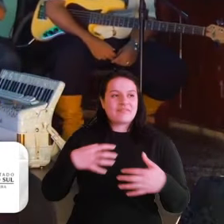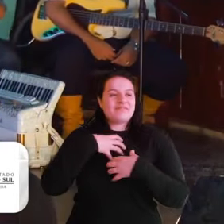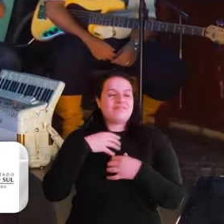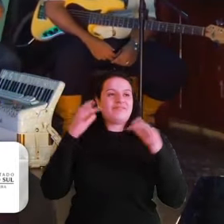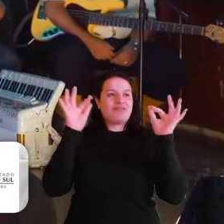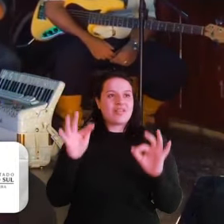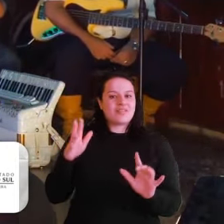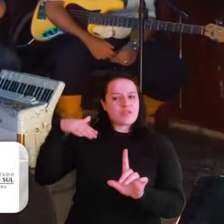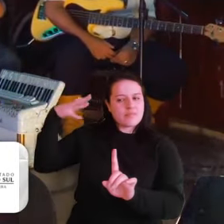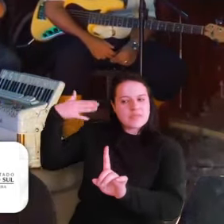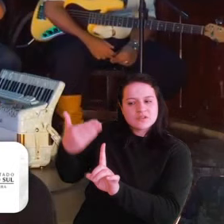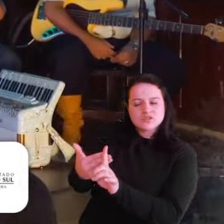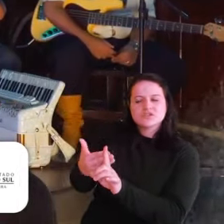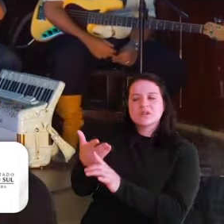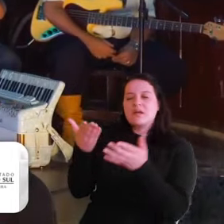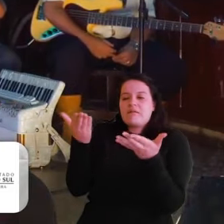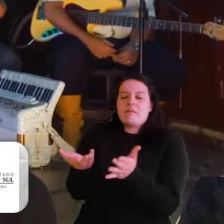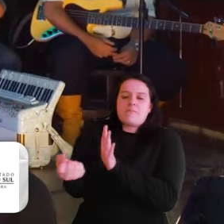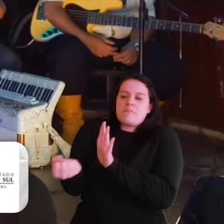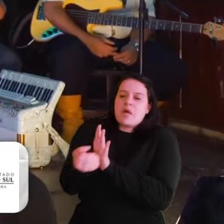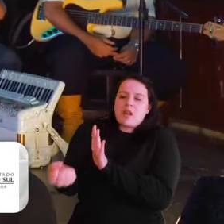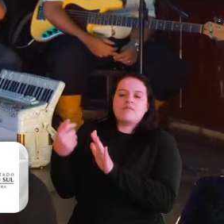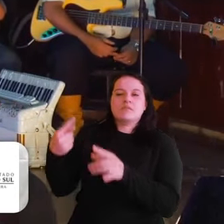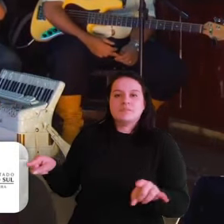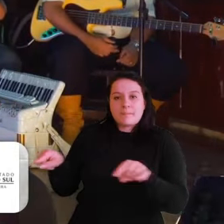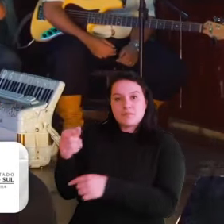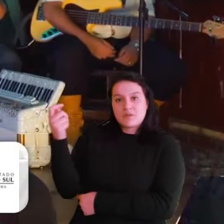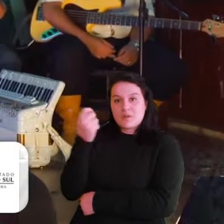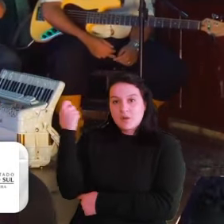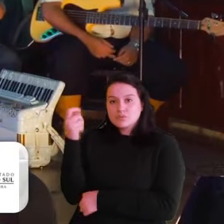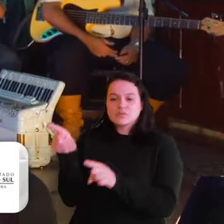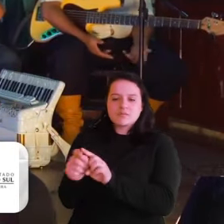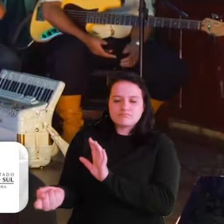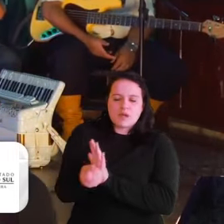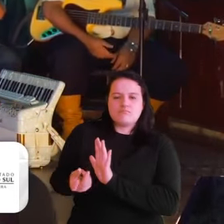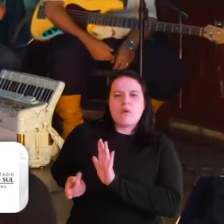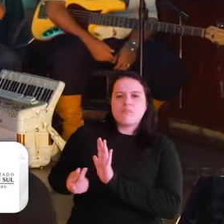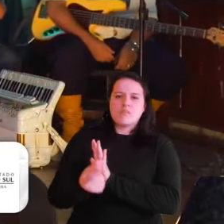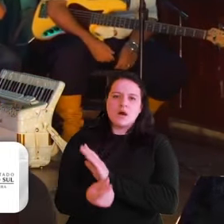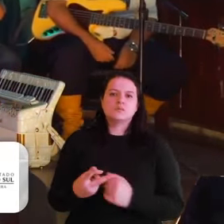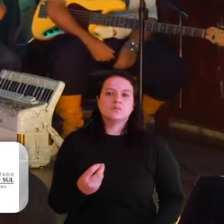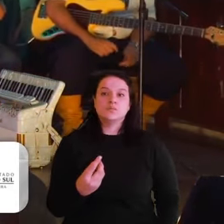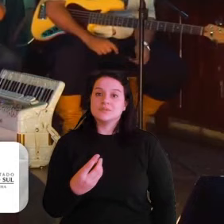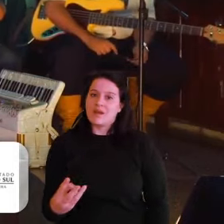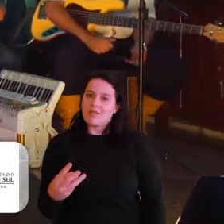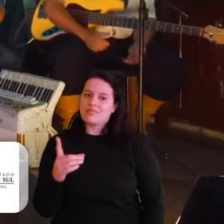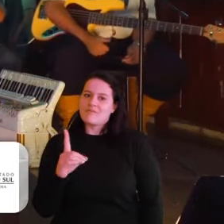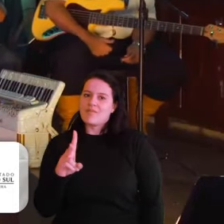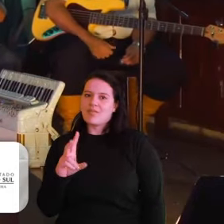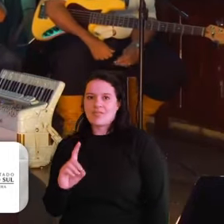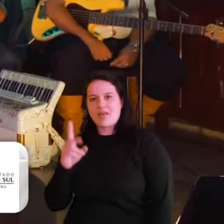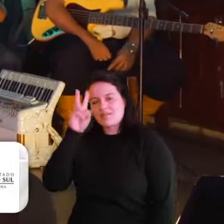ícones da música gaúcha, e eternizar esse momento ali em 2013, né, no DVD, A História Viva da Música Gaúcha. Principalmente